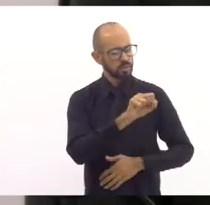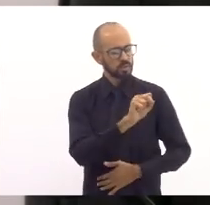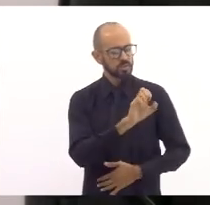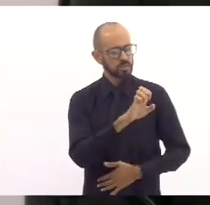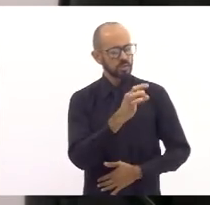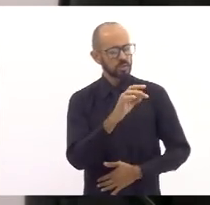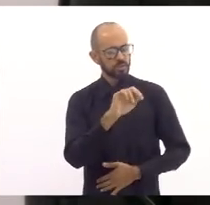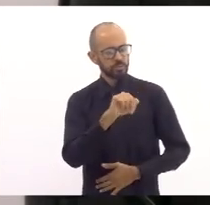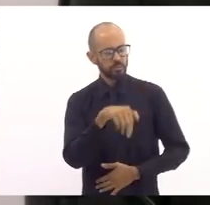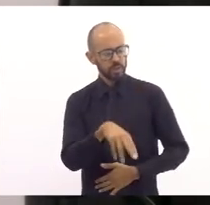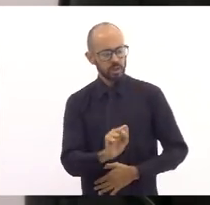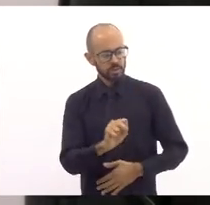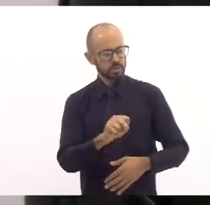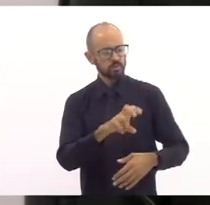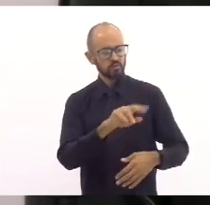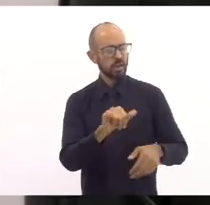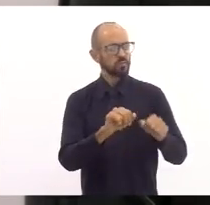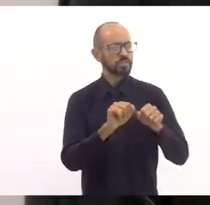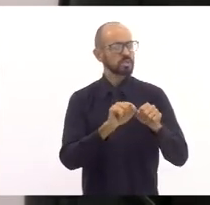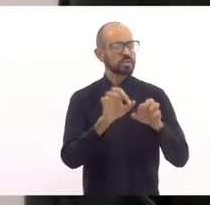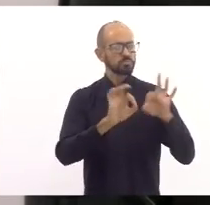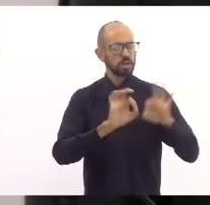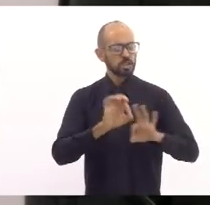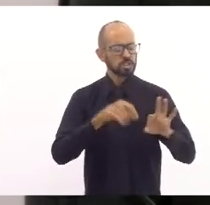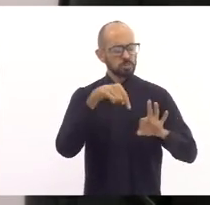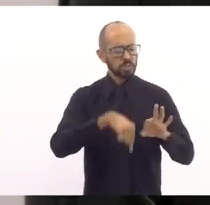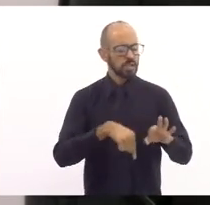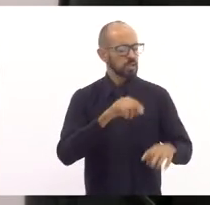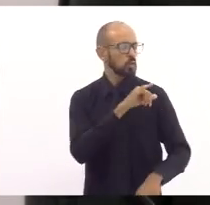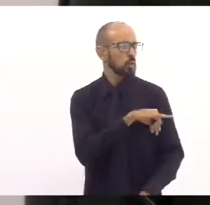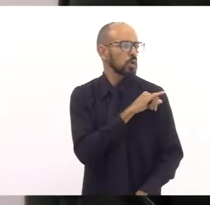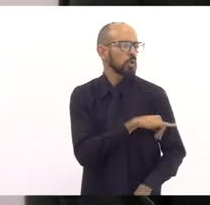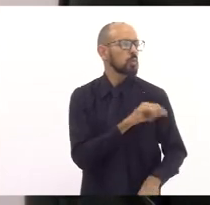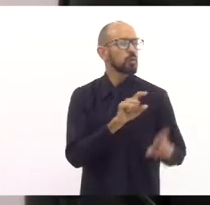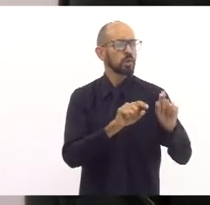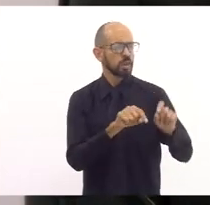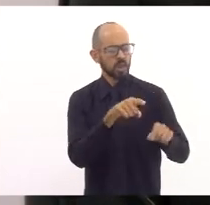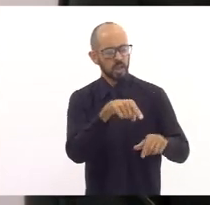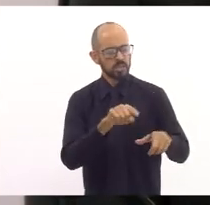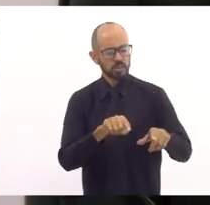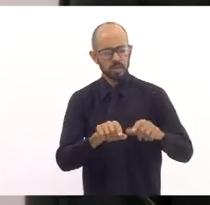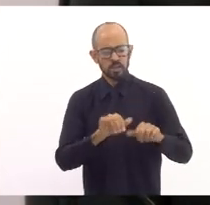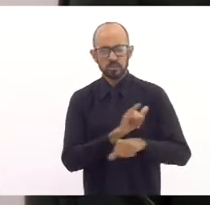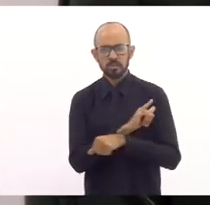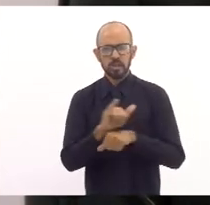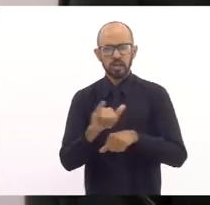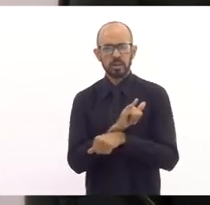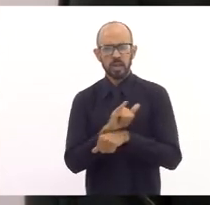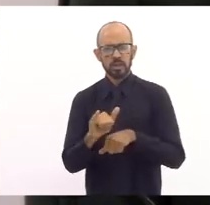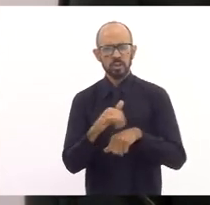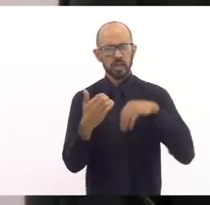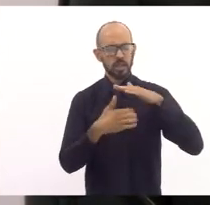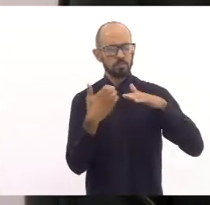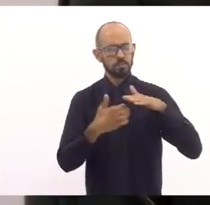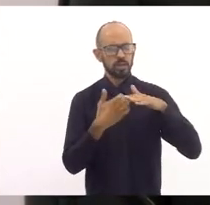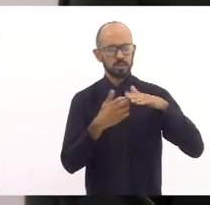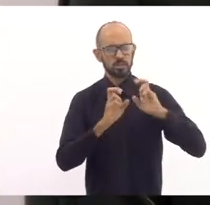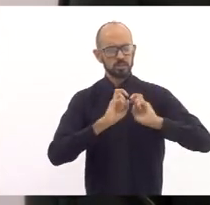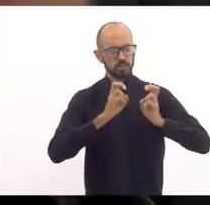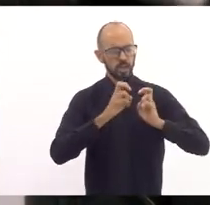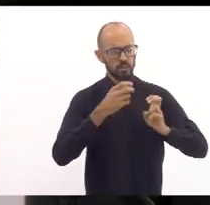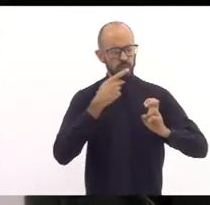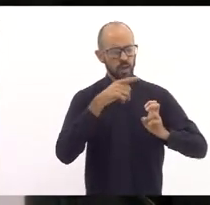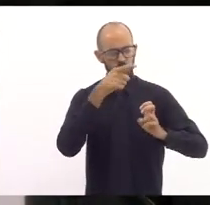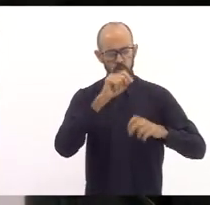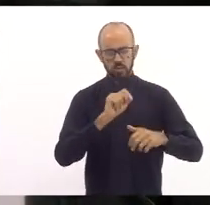plano para que seja adotado no Rio de Janeiro. O que a CETRANS tem a dizer sobre essa alternativa que foi aventada pela concessionária na audiência passada sobre